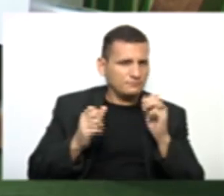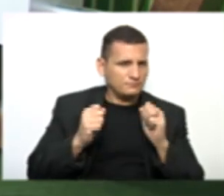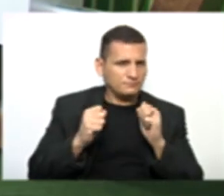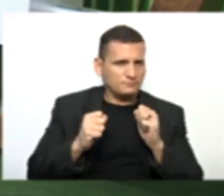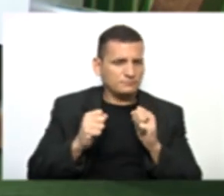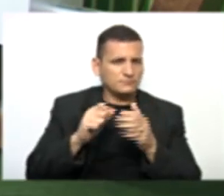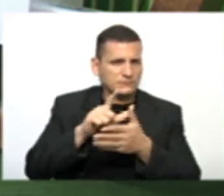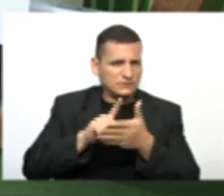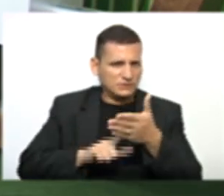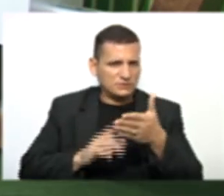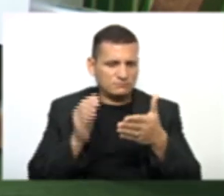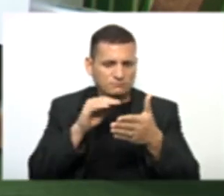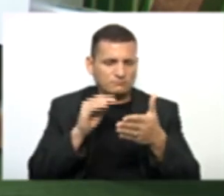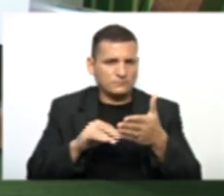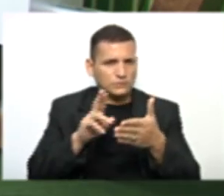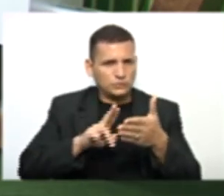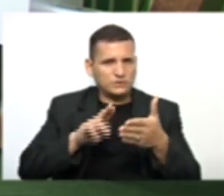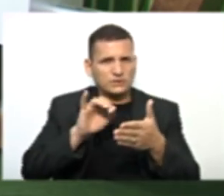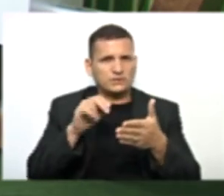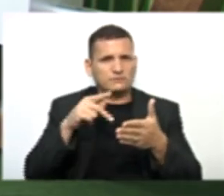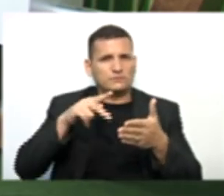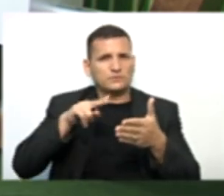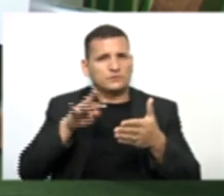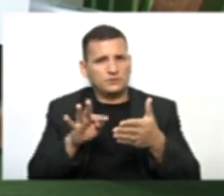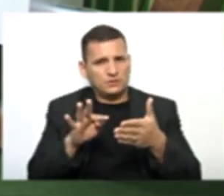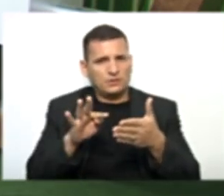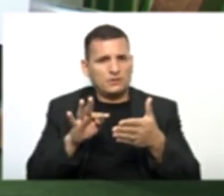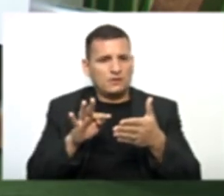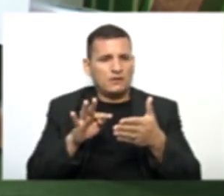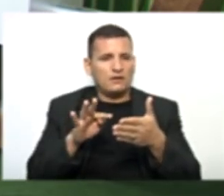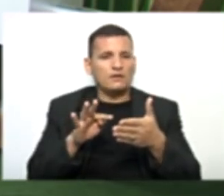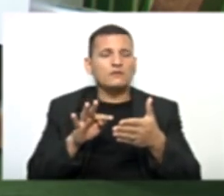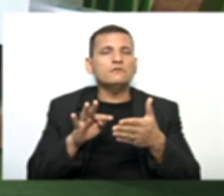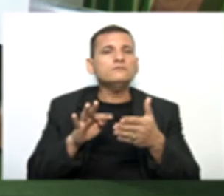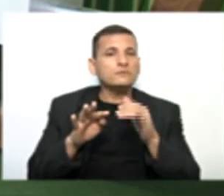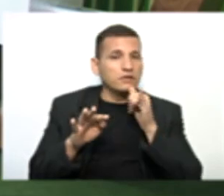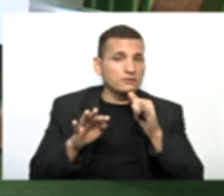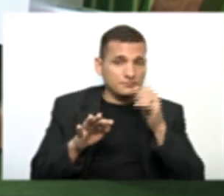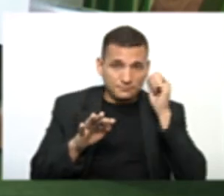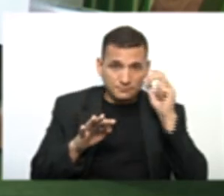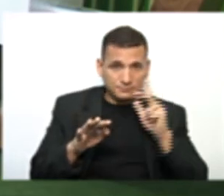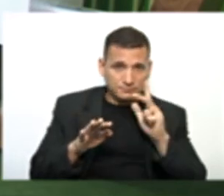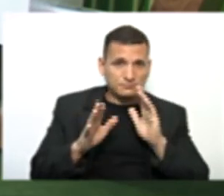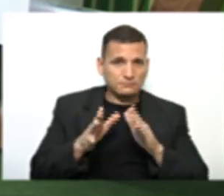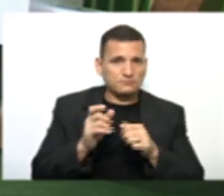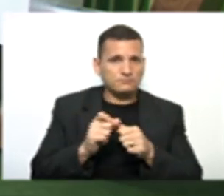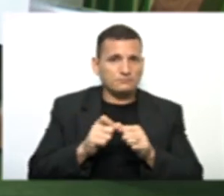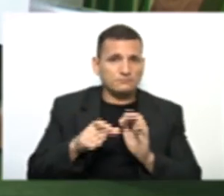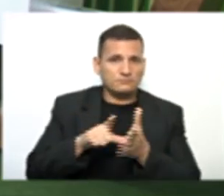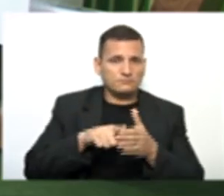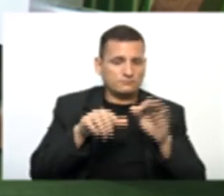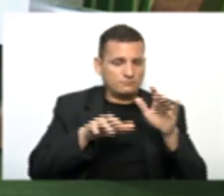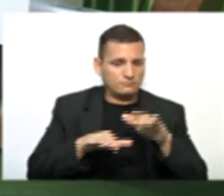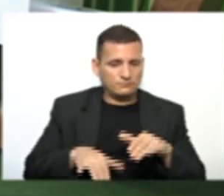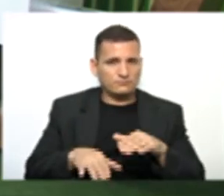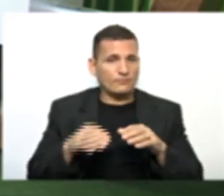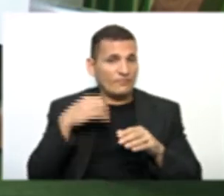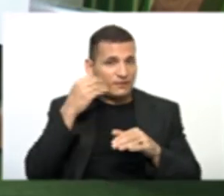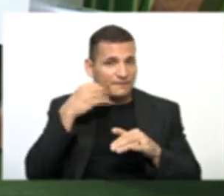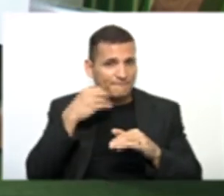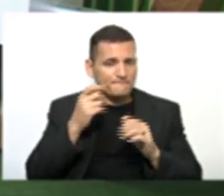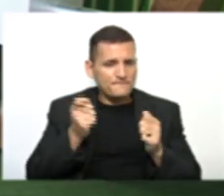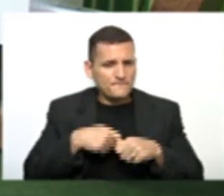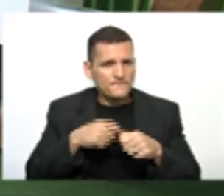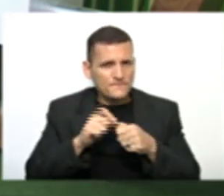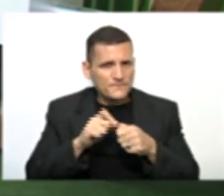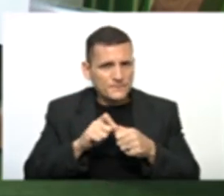dentro de uma lista através do input? Né? Aí fica aquela dúvida. Quem já é esperto, já pega e já quer fazer logo antes. Já quer sentir a experiência. Dá de